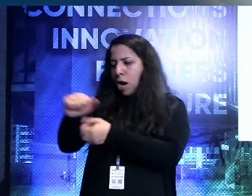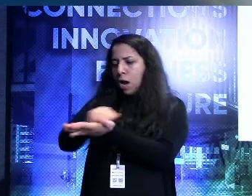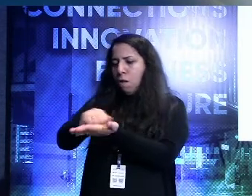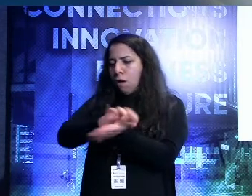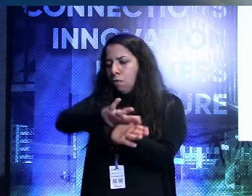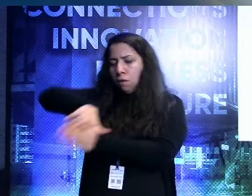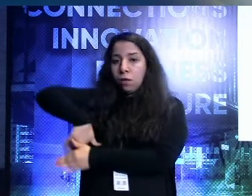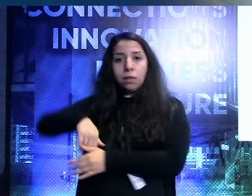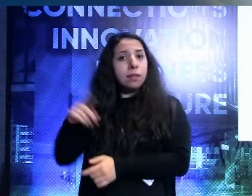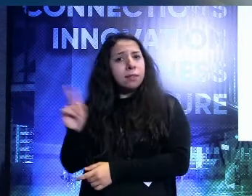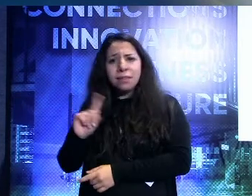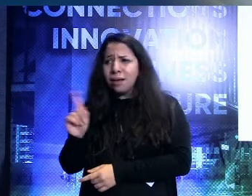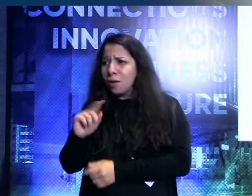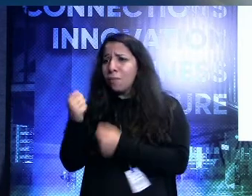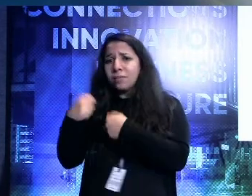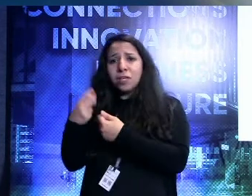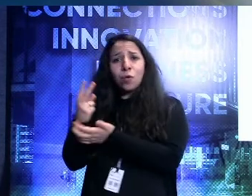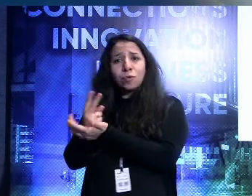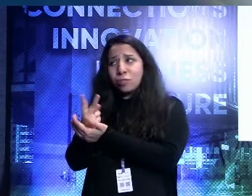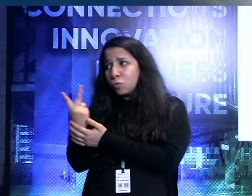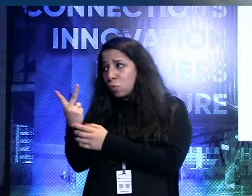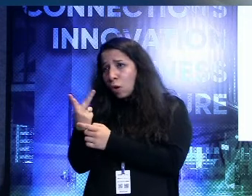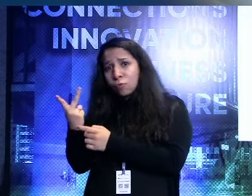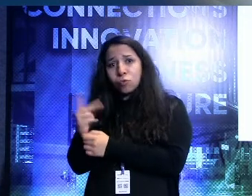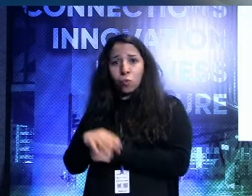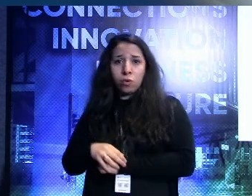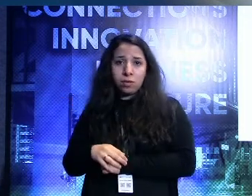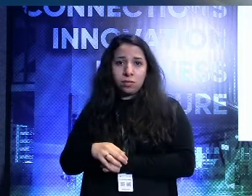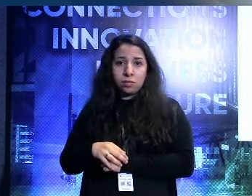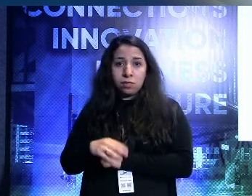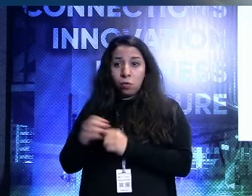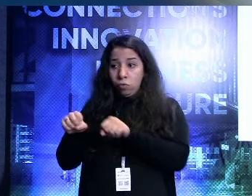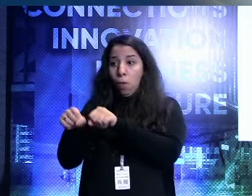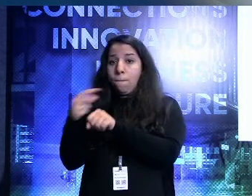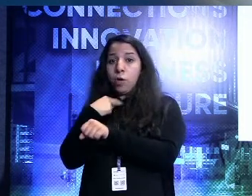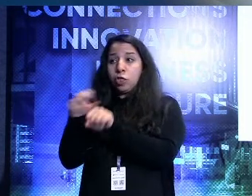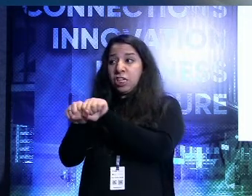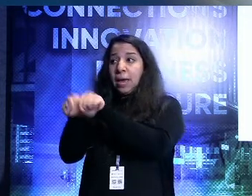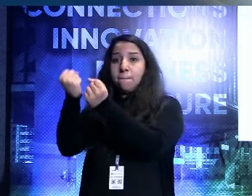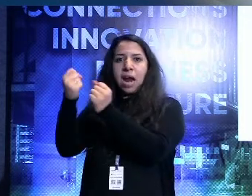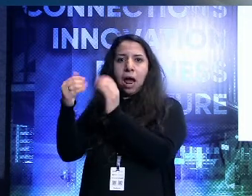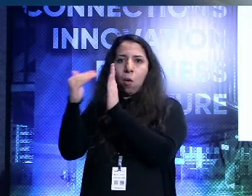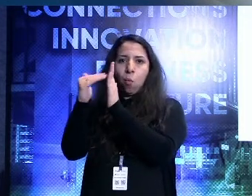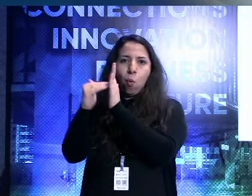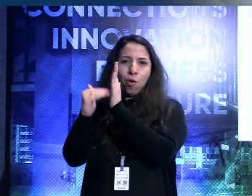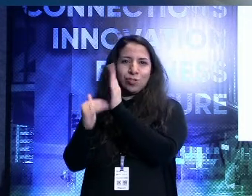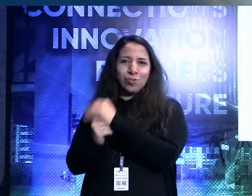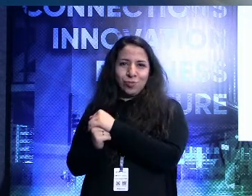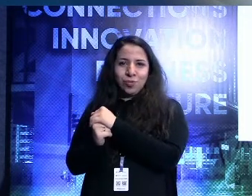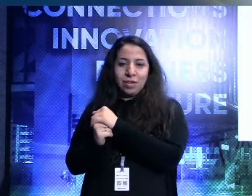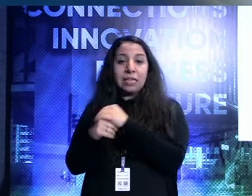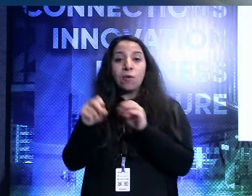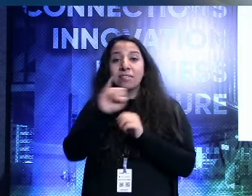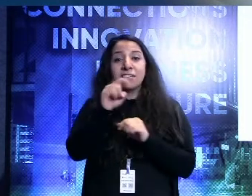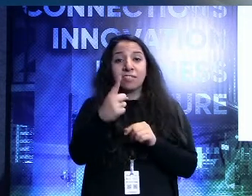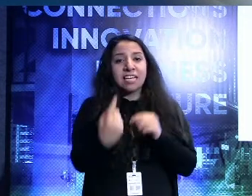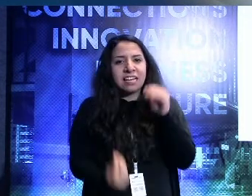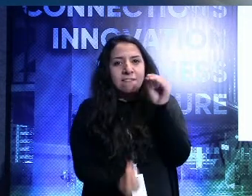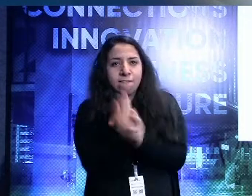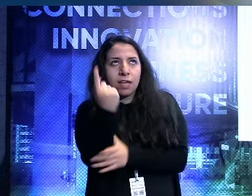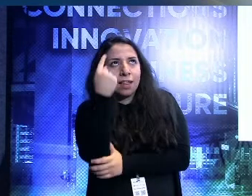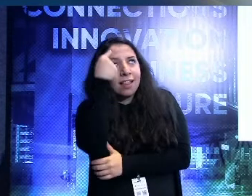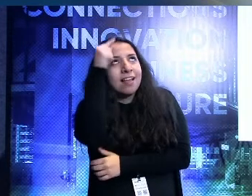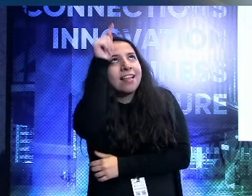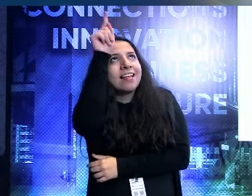veículos leves tripulados, né, que a gente viu, acho que até no Fantástico teve uma reportagem sobre isso. Se eu crio um sistema novo desse também,